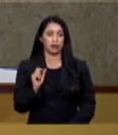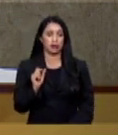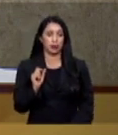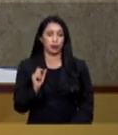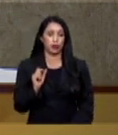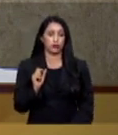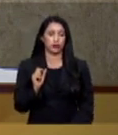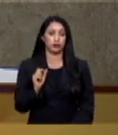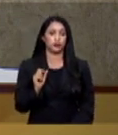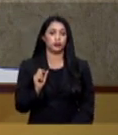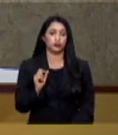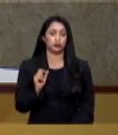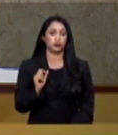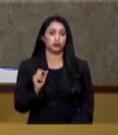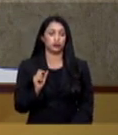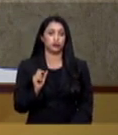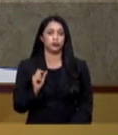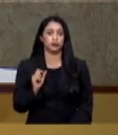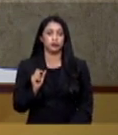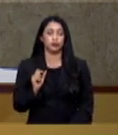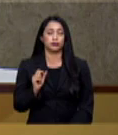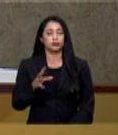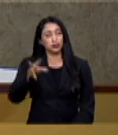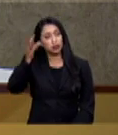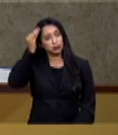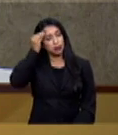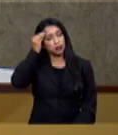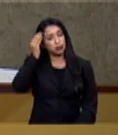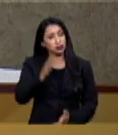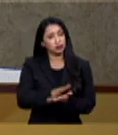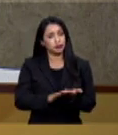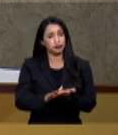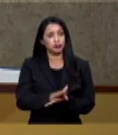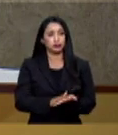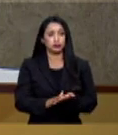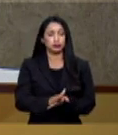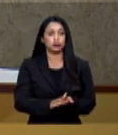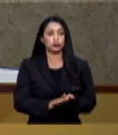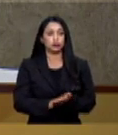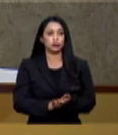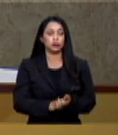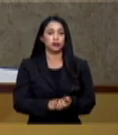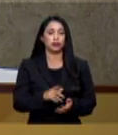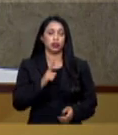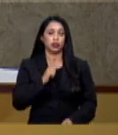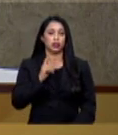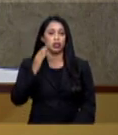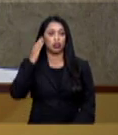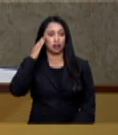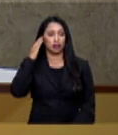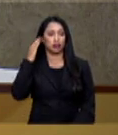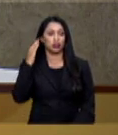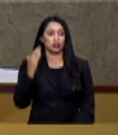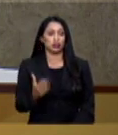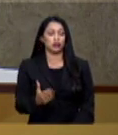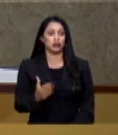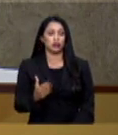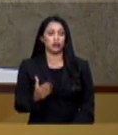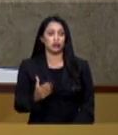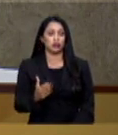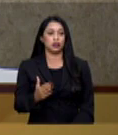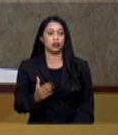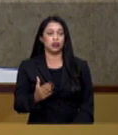para manifestar nenhuma contradição de forma alguma. Fiquei muito honrado, presidente. Muito obrigado. Pois não.